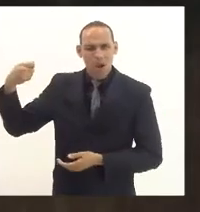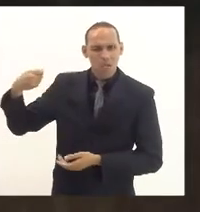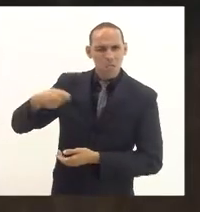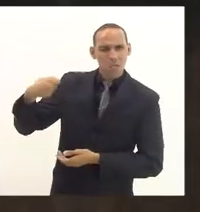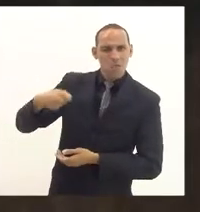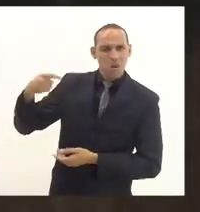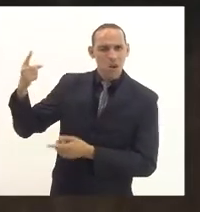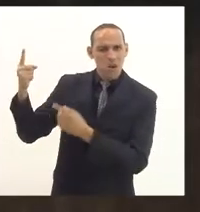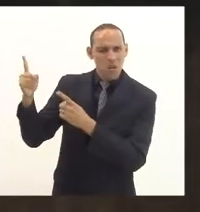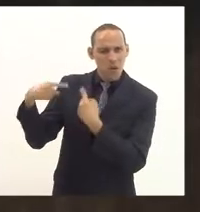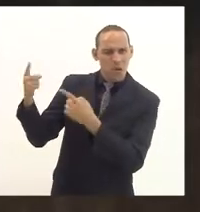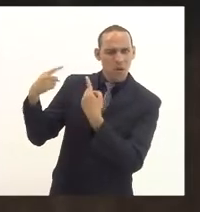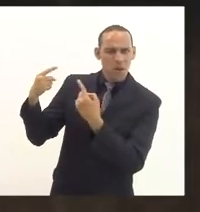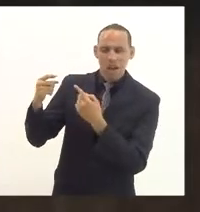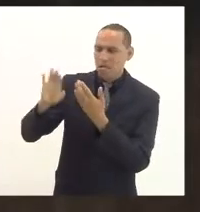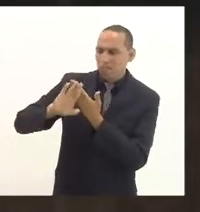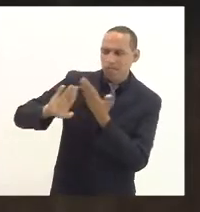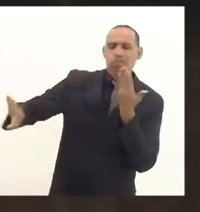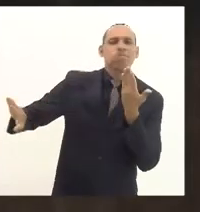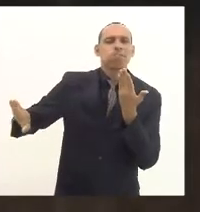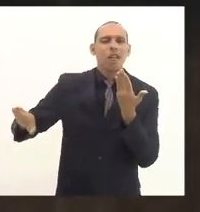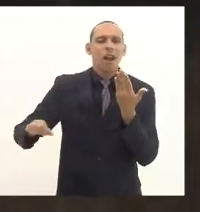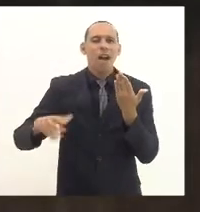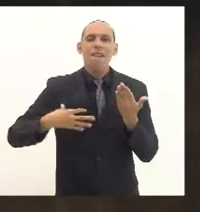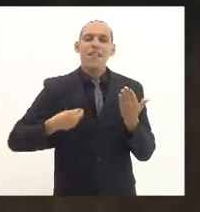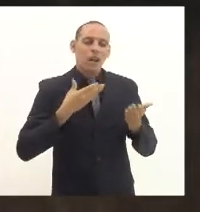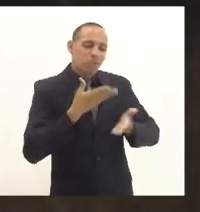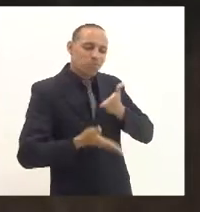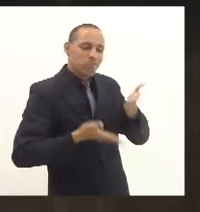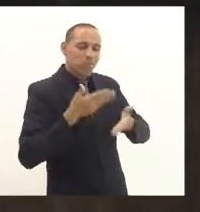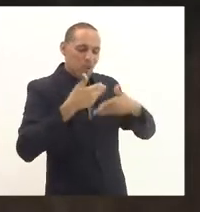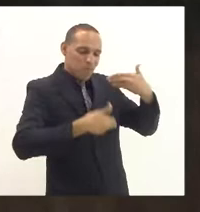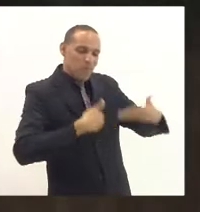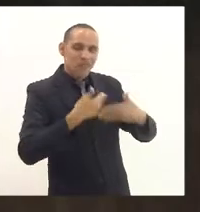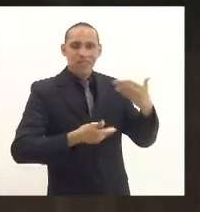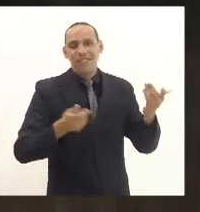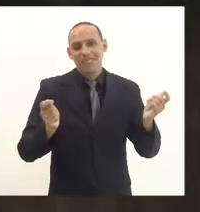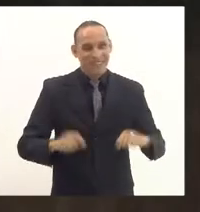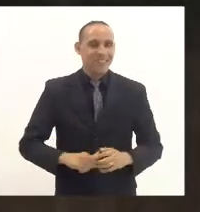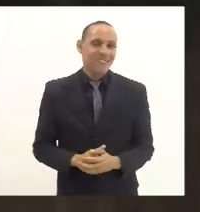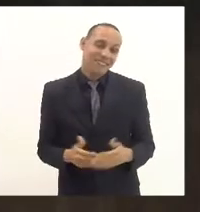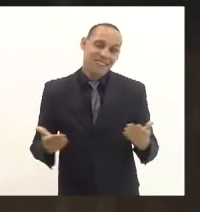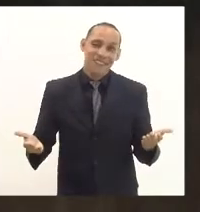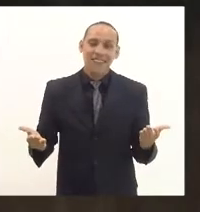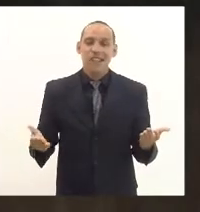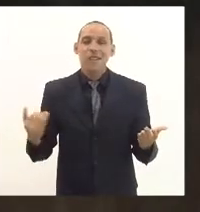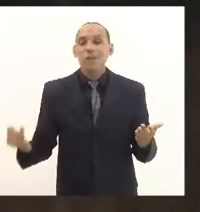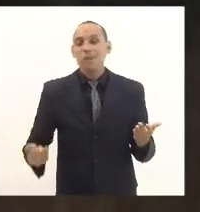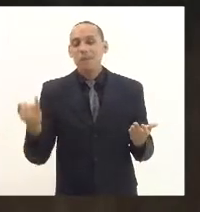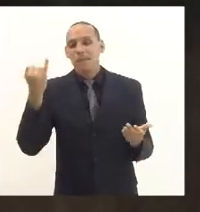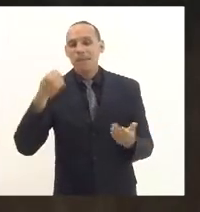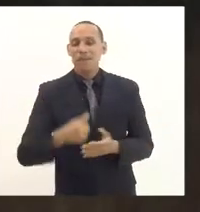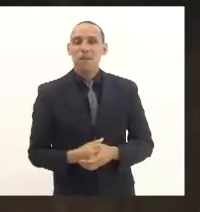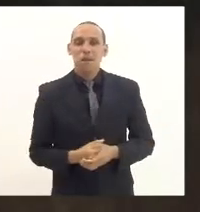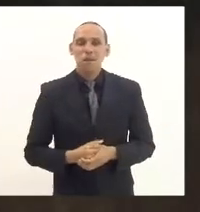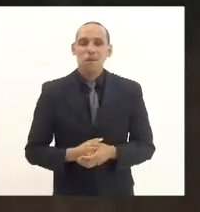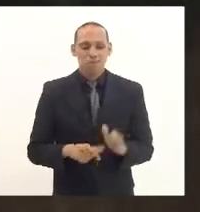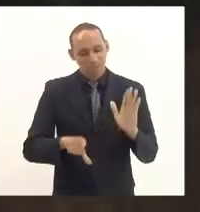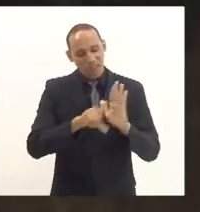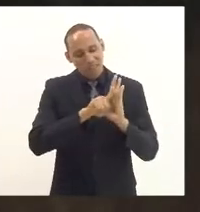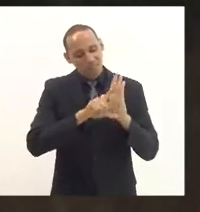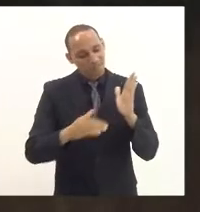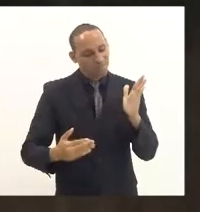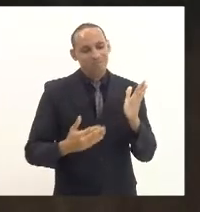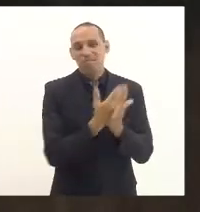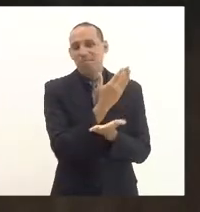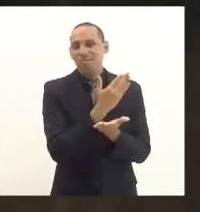da violência, cuidando dos seus filhos e cuidando de si mesma. Então, é de suma importância que essa lei seja